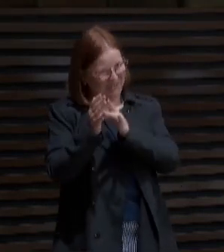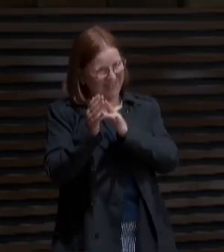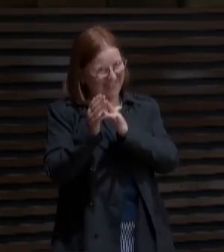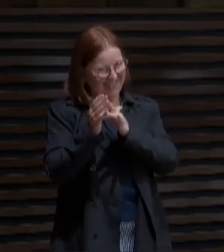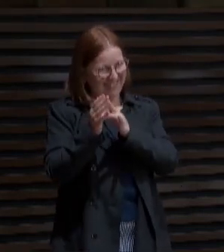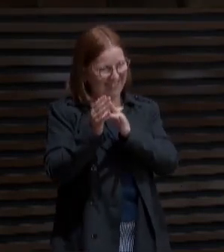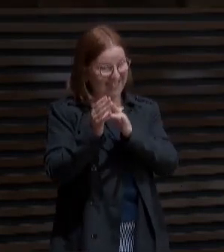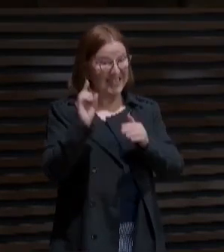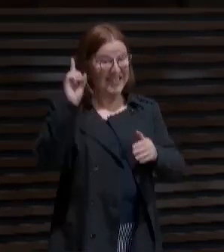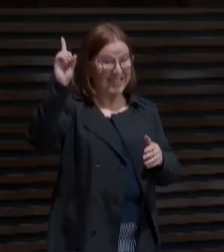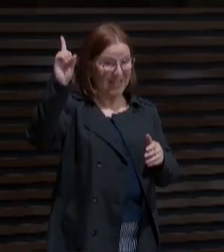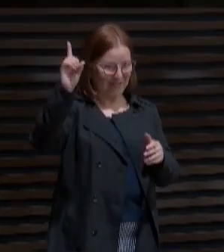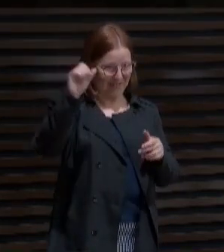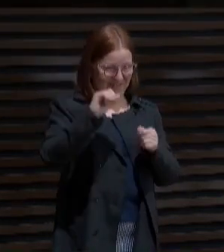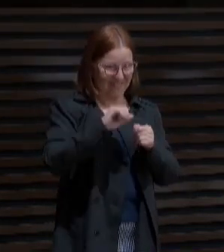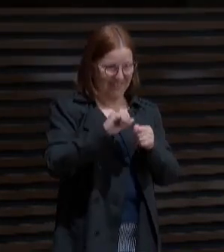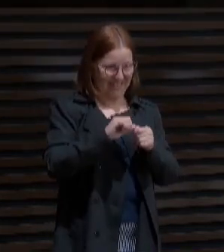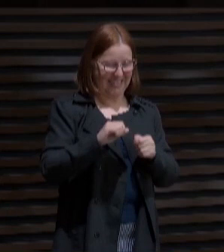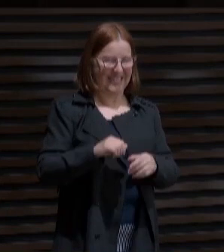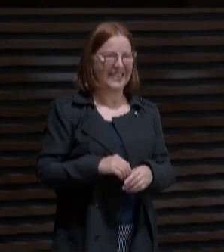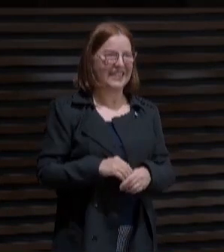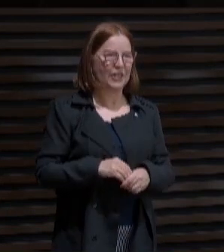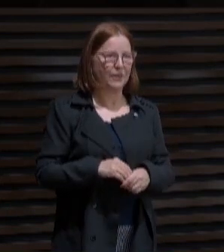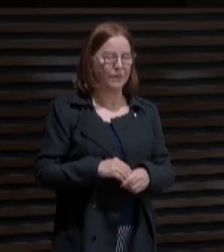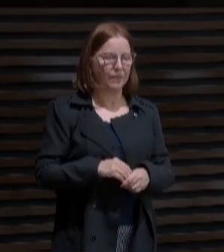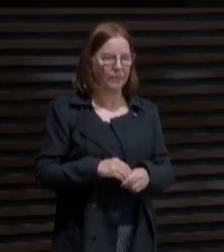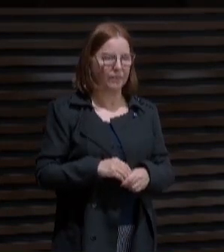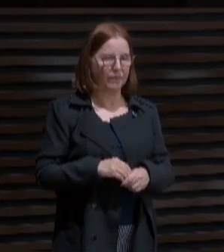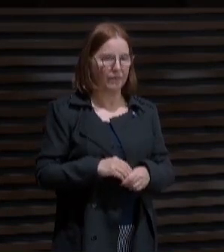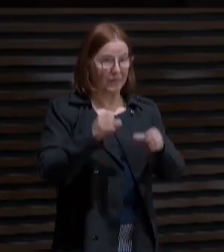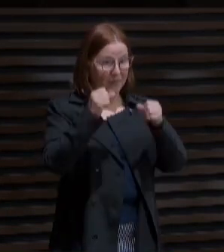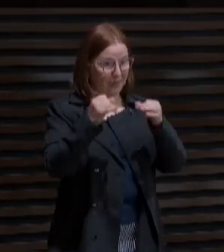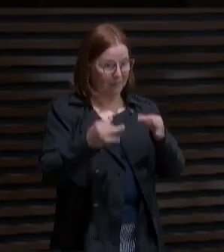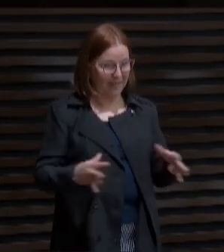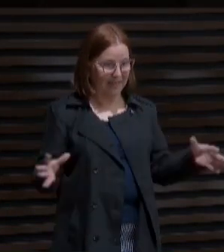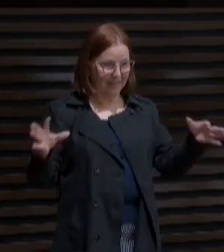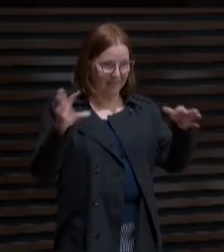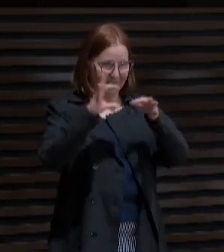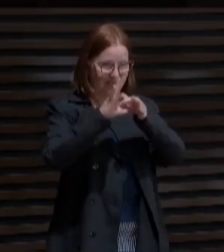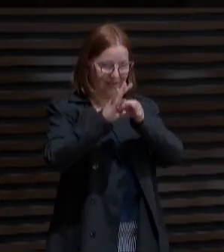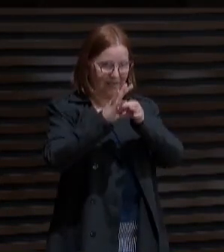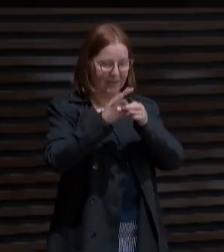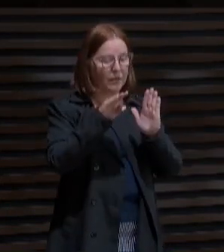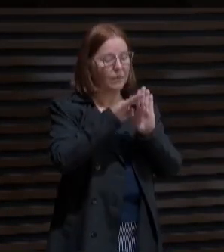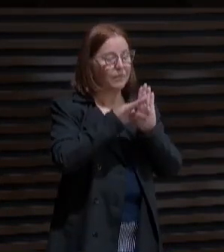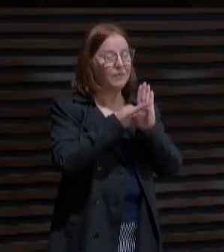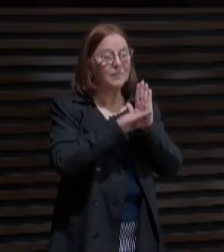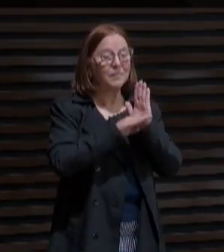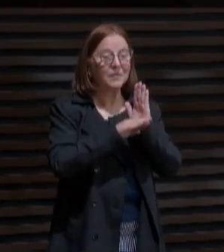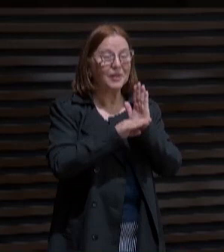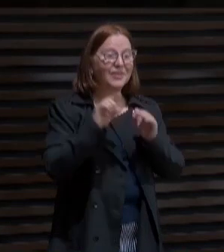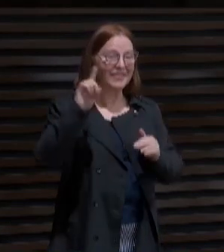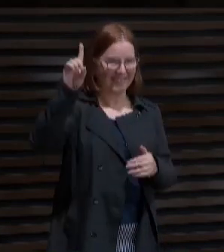é Deus. Deus fez. Em outras palavras, a reconciliação é plano de quem? De